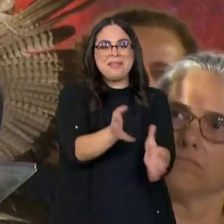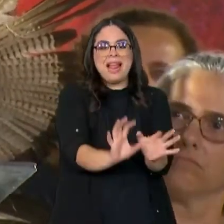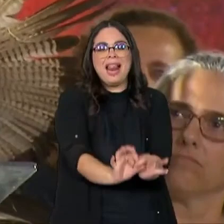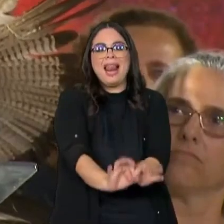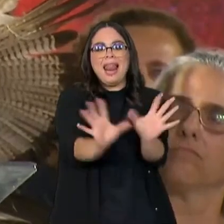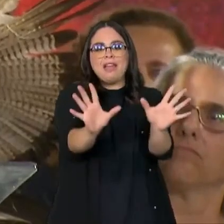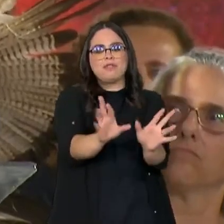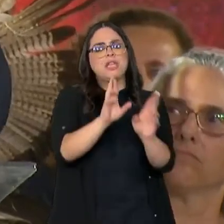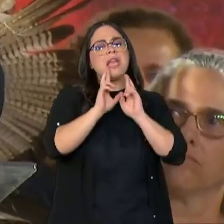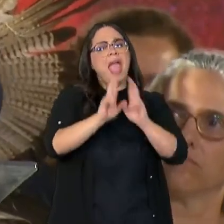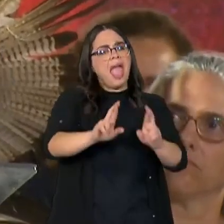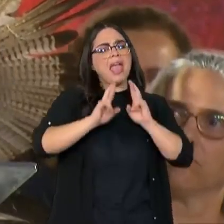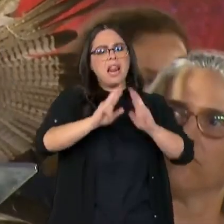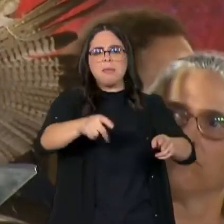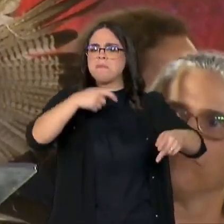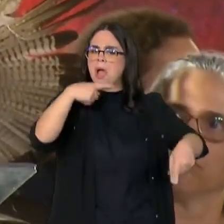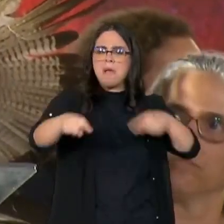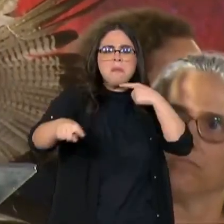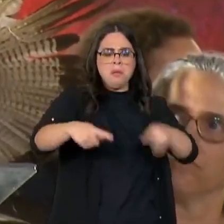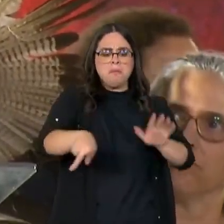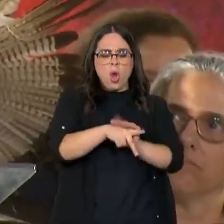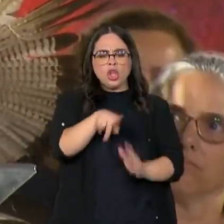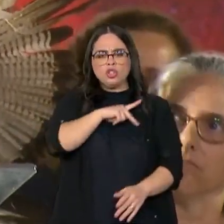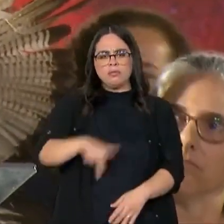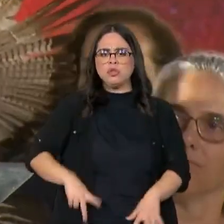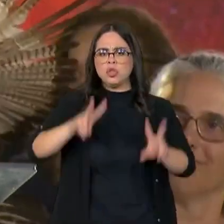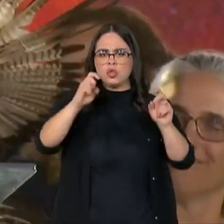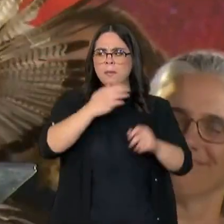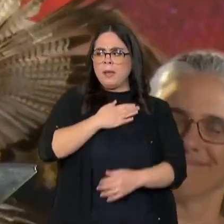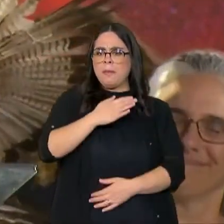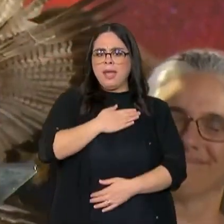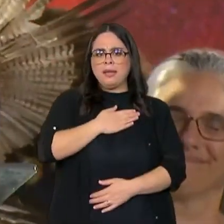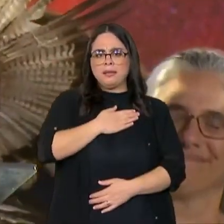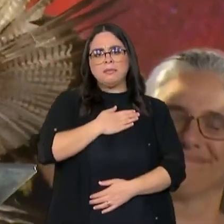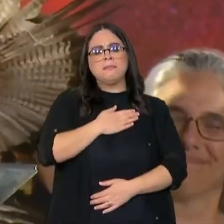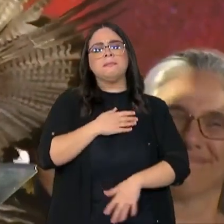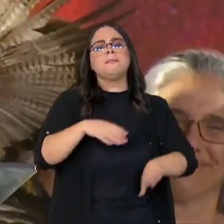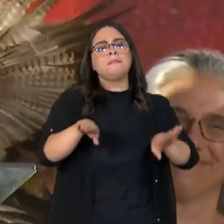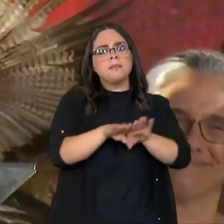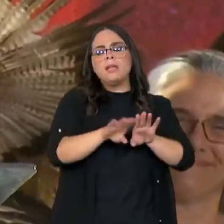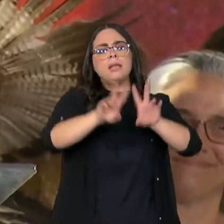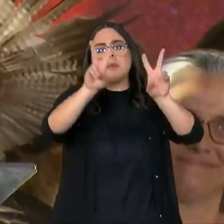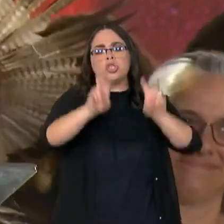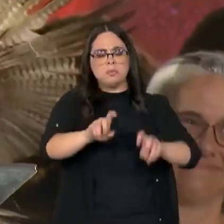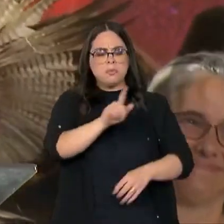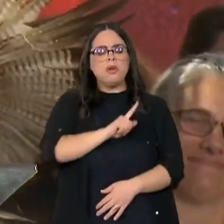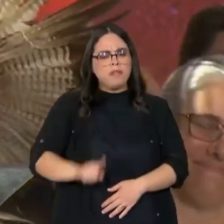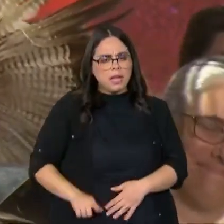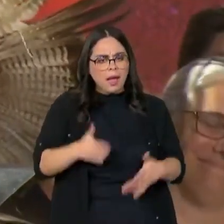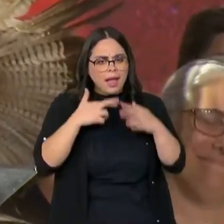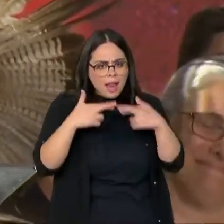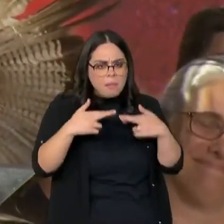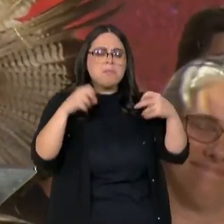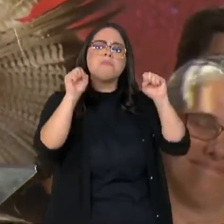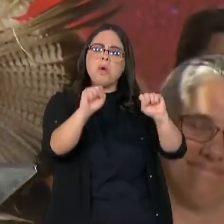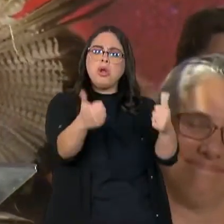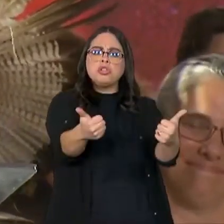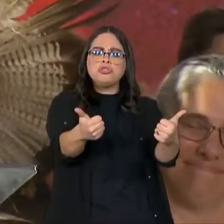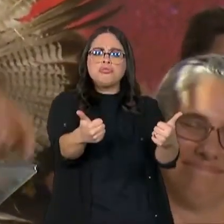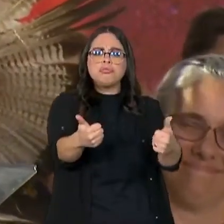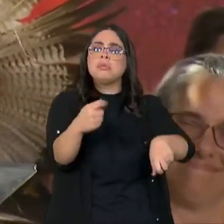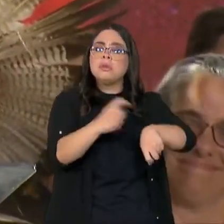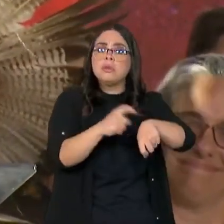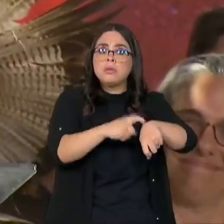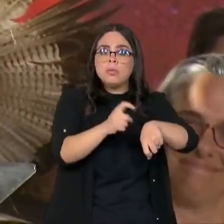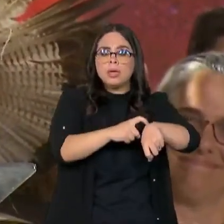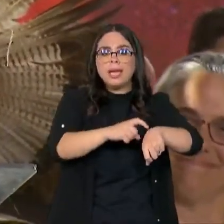e reclamar até do presidente da República, reclamar até do governo. Porque em tempos